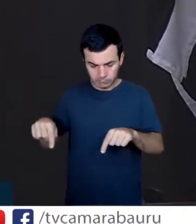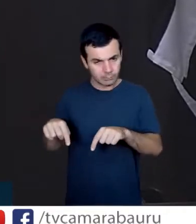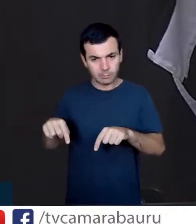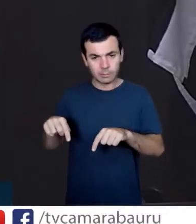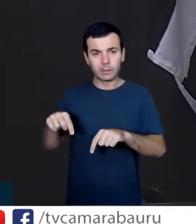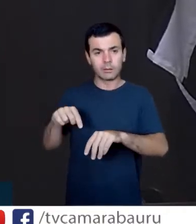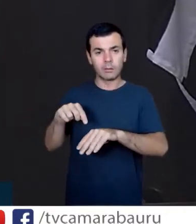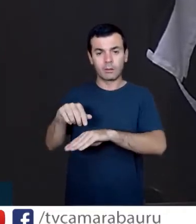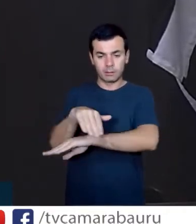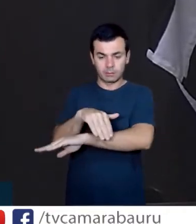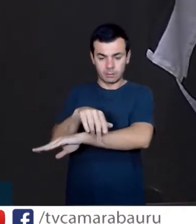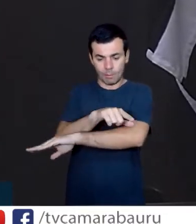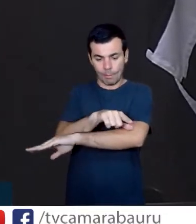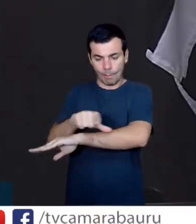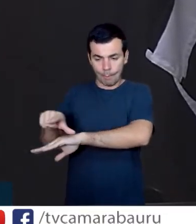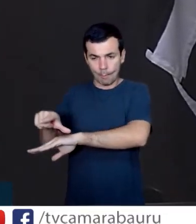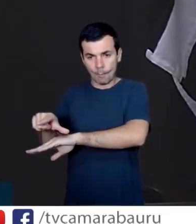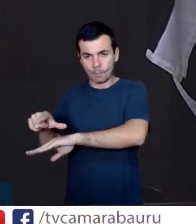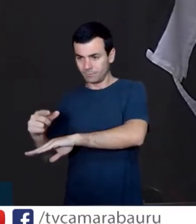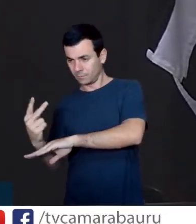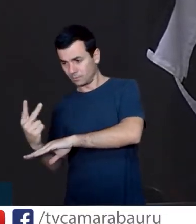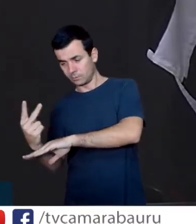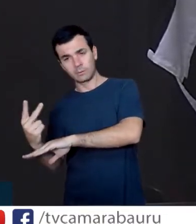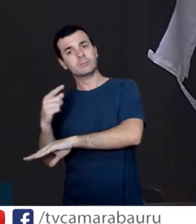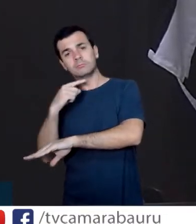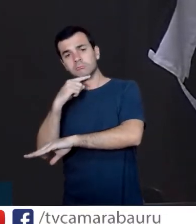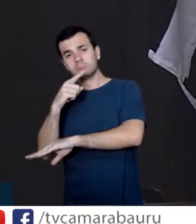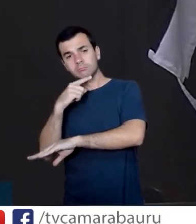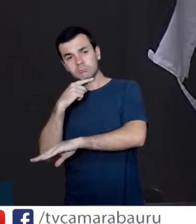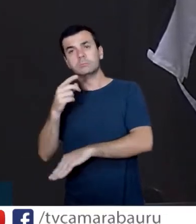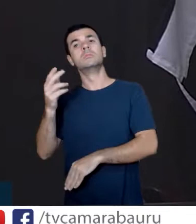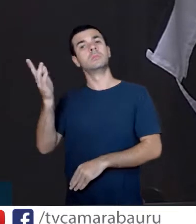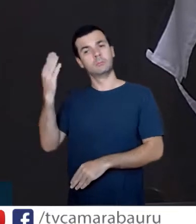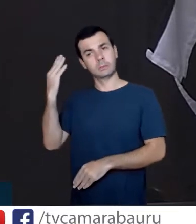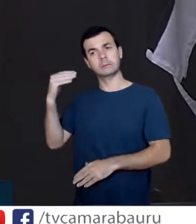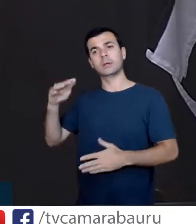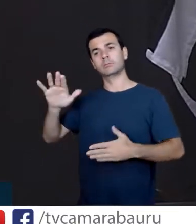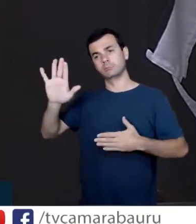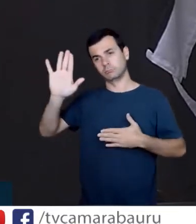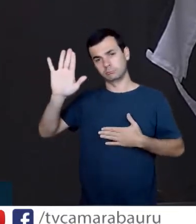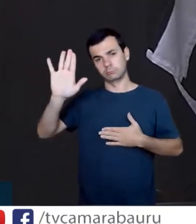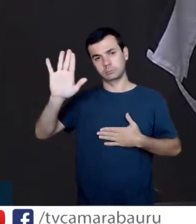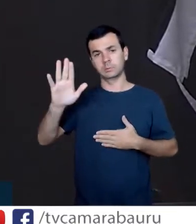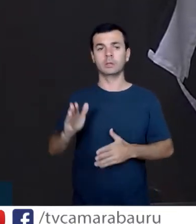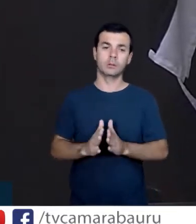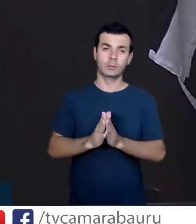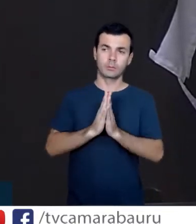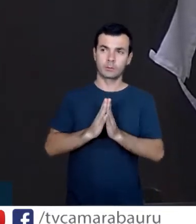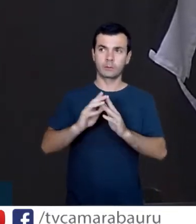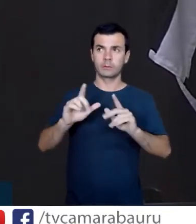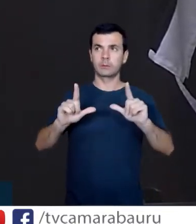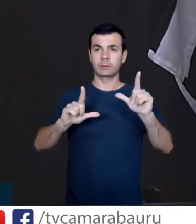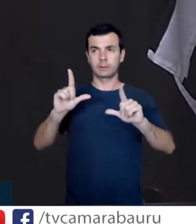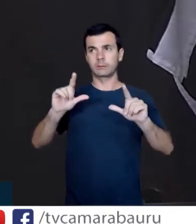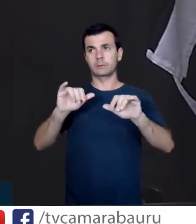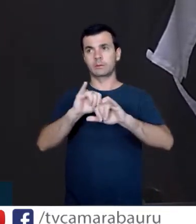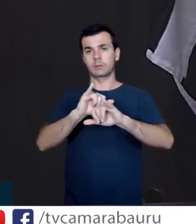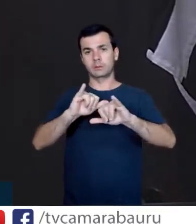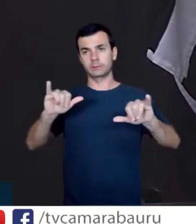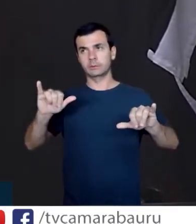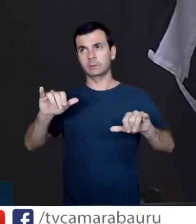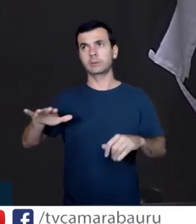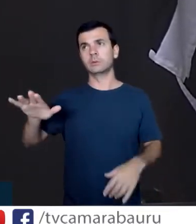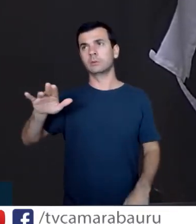quadra 2, e houve o compromisso dele. E eu gostaria que a TV Câmara pudesse mostrar aqui um pouco daquilo que o prefeito se